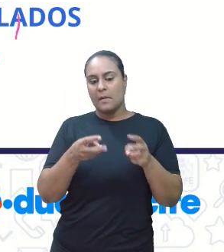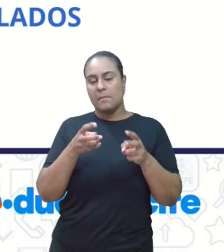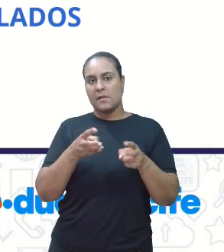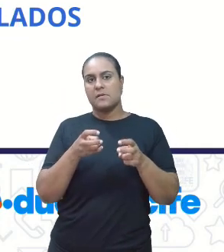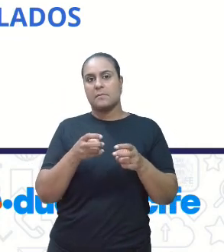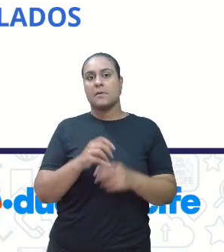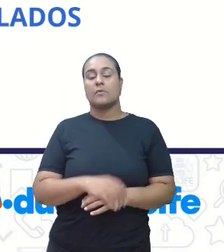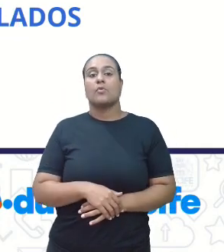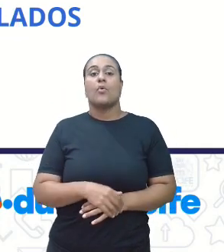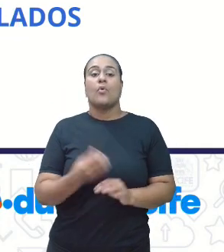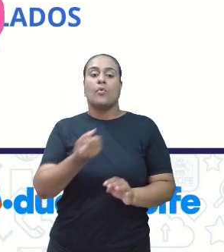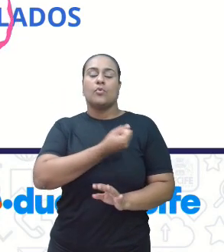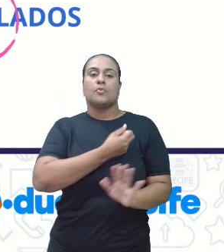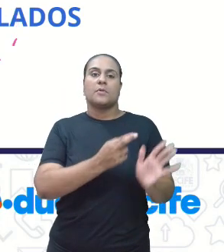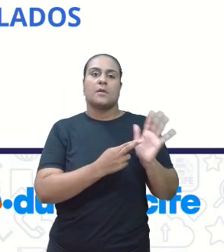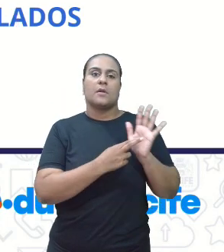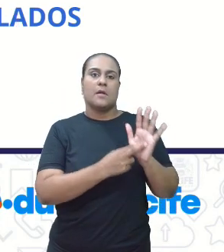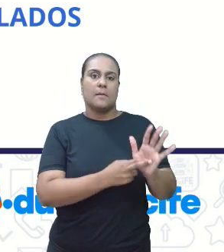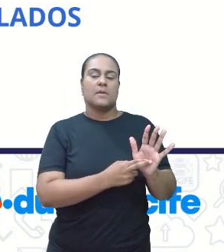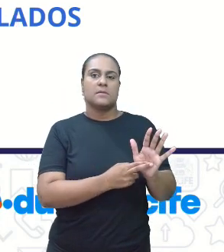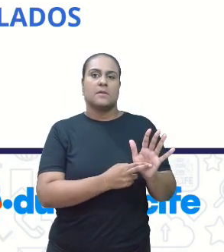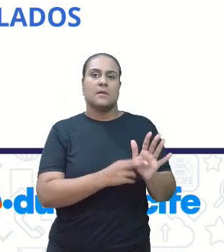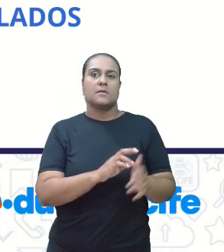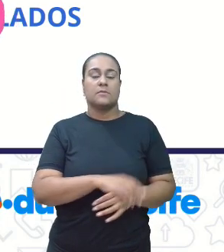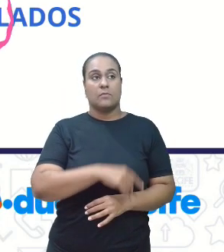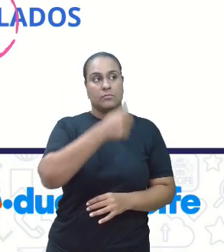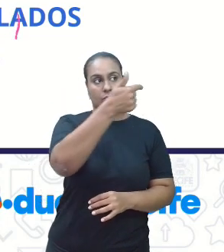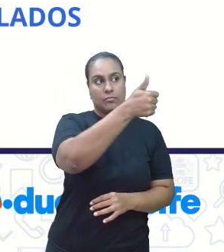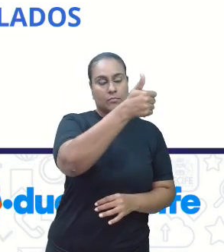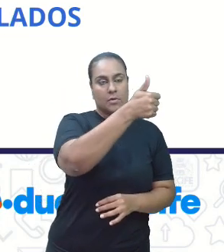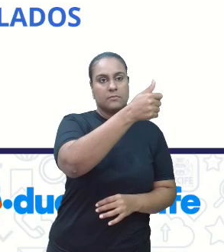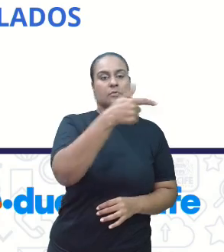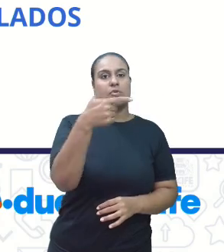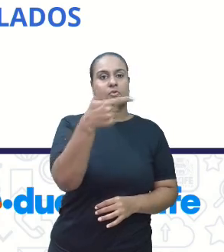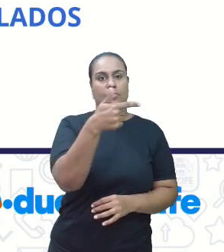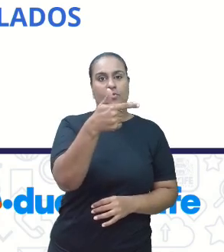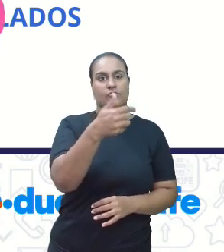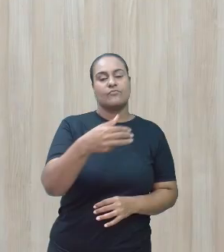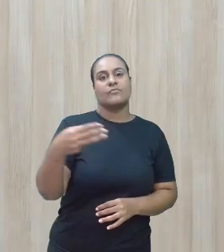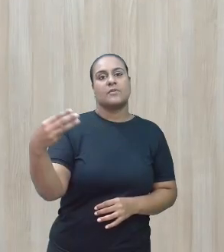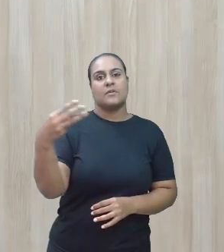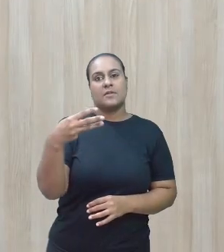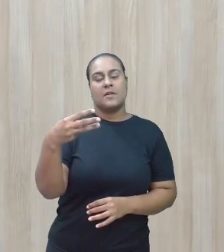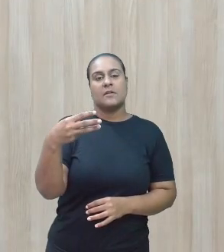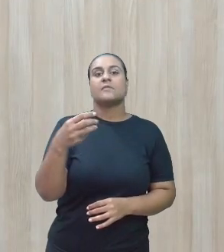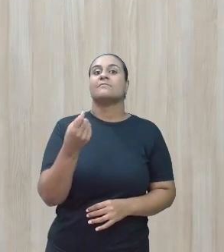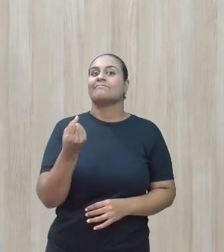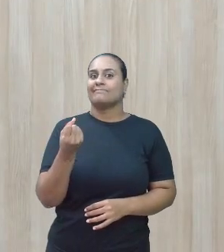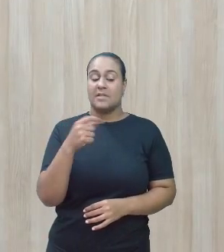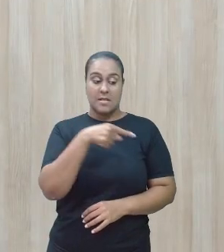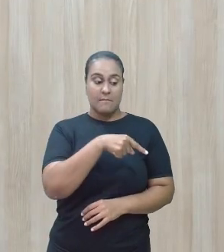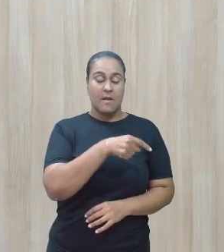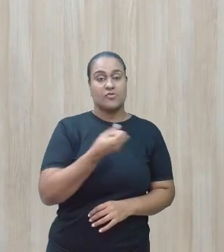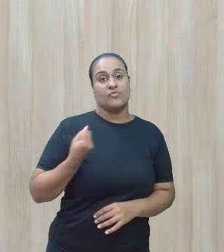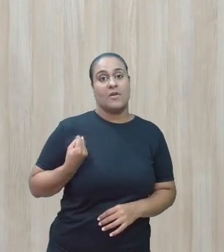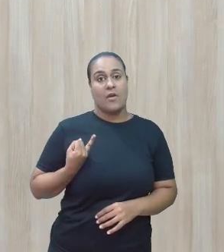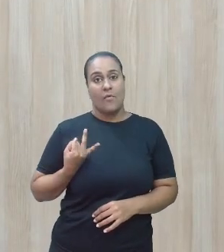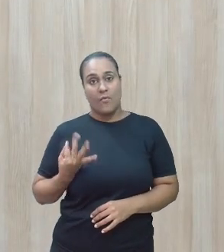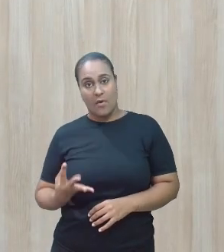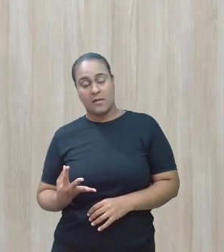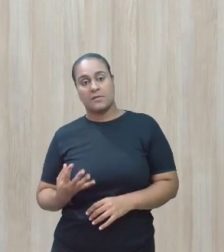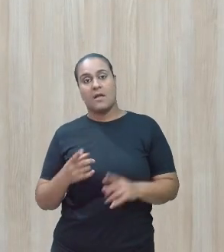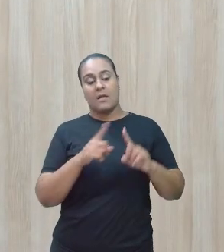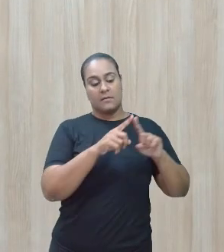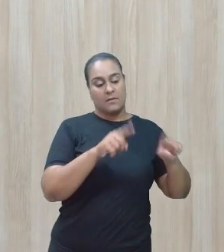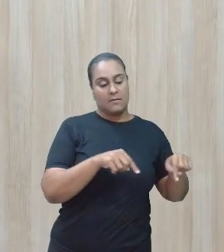número que representa a posição, ele se relaciona com o número que representa a quantidade de lados, sempre mais 2.